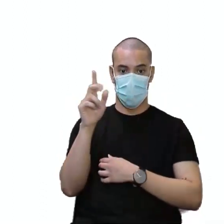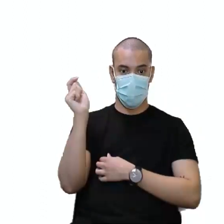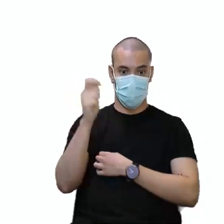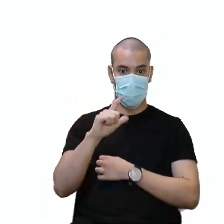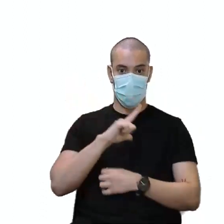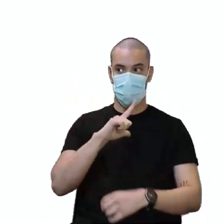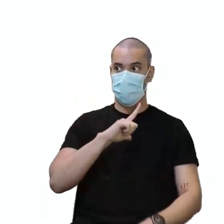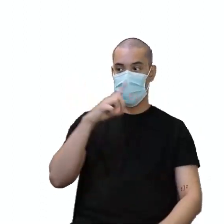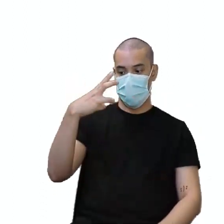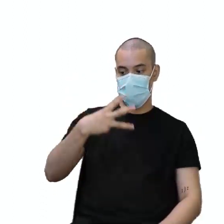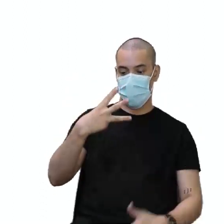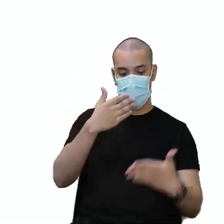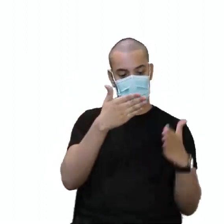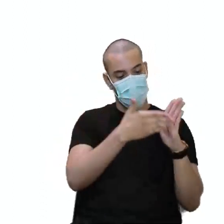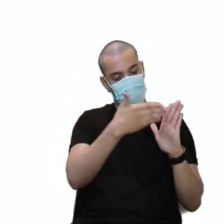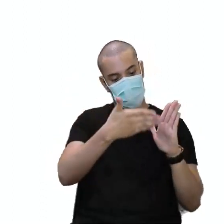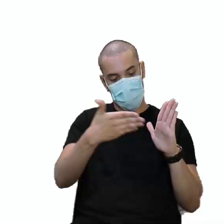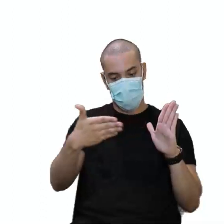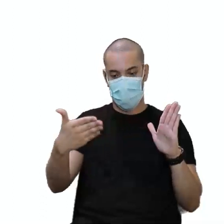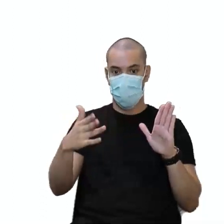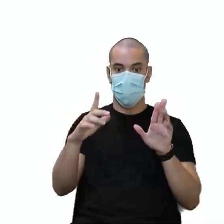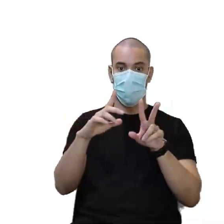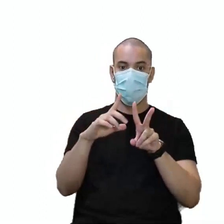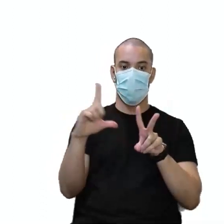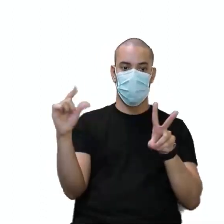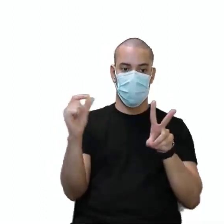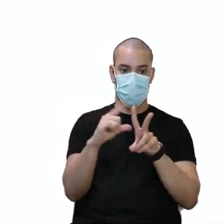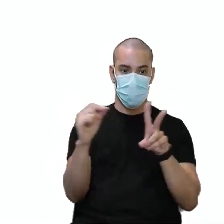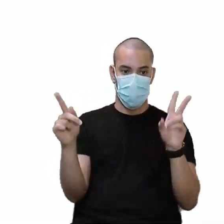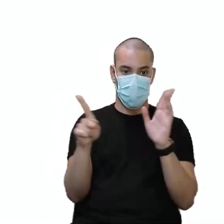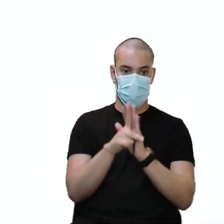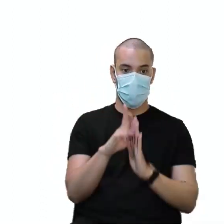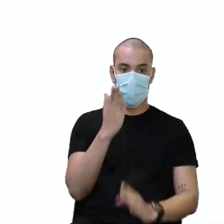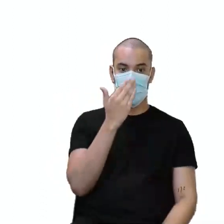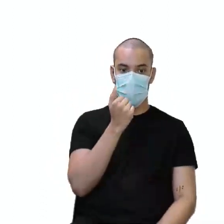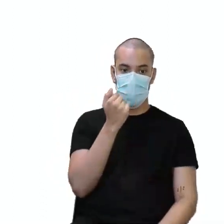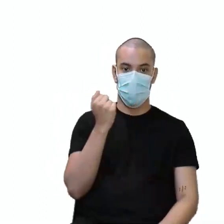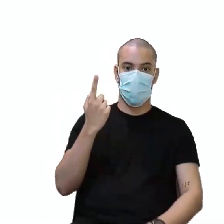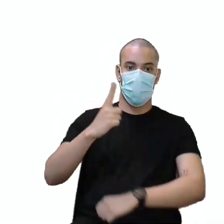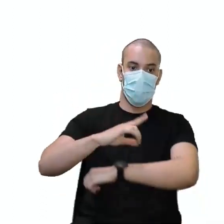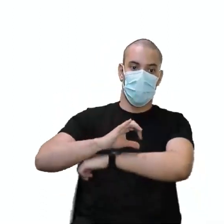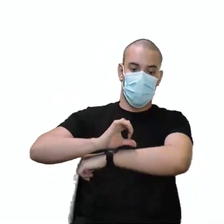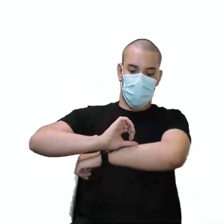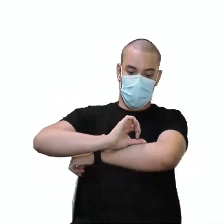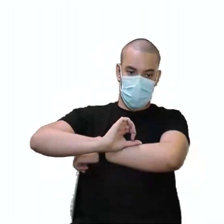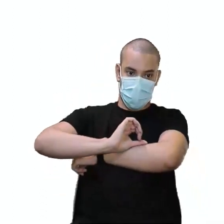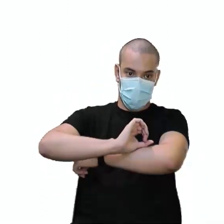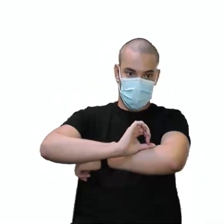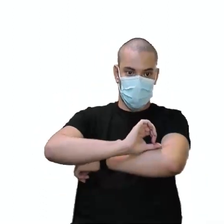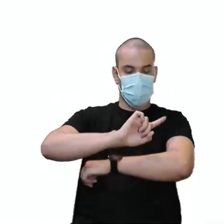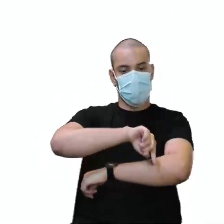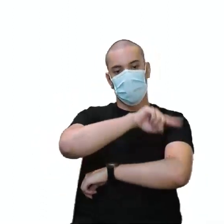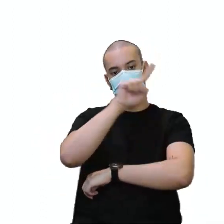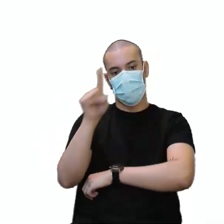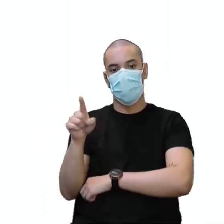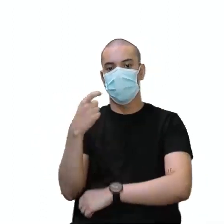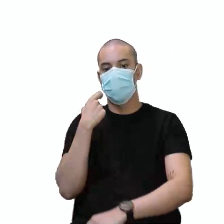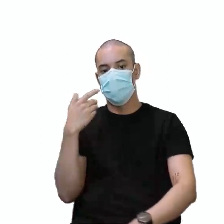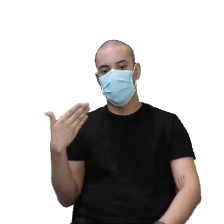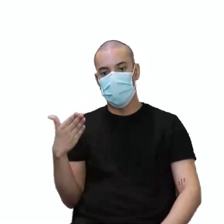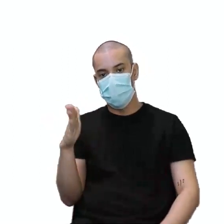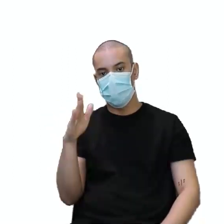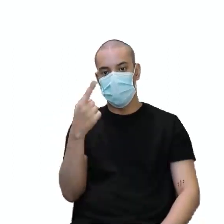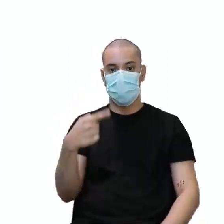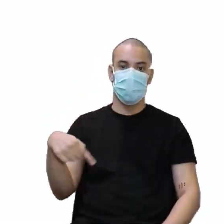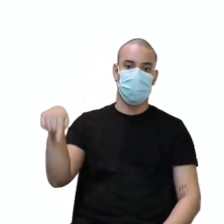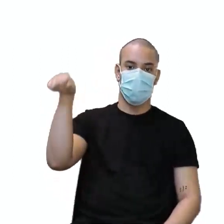essa terceira cadeia, os vegetais servindo de alimento para o caramujo, que vai servir de alimento para os peixes, que vai servir